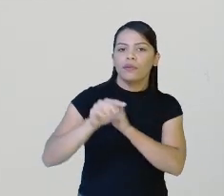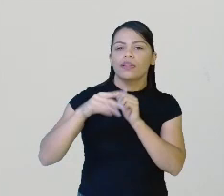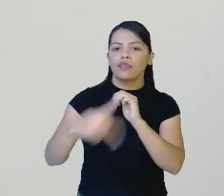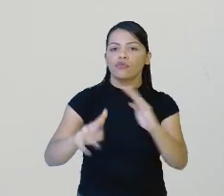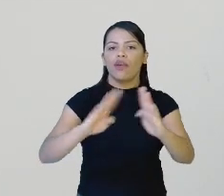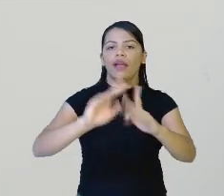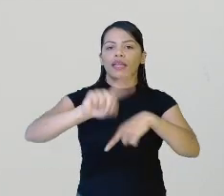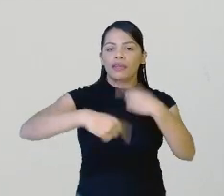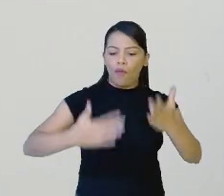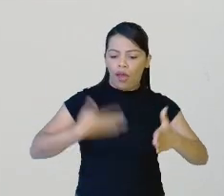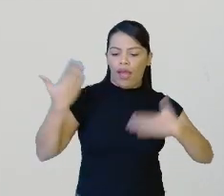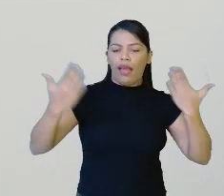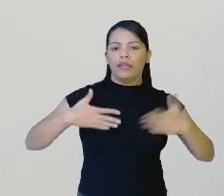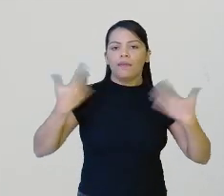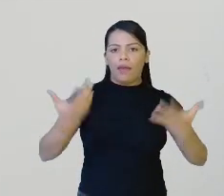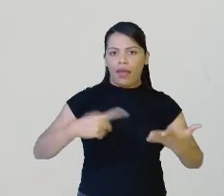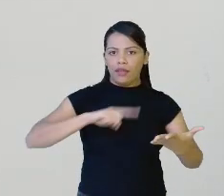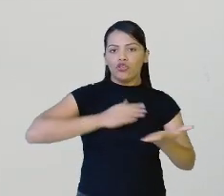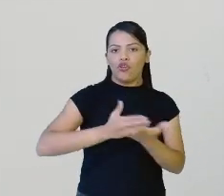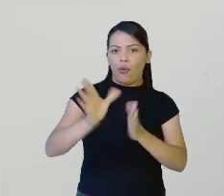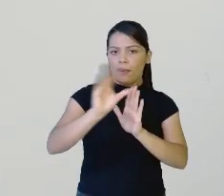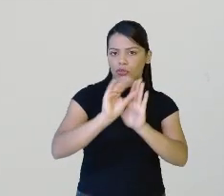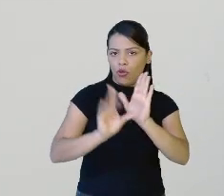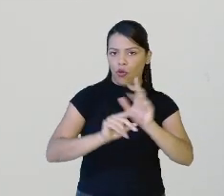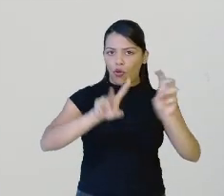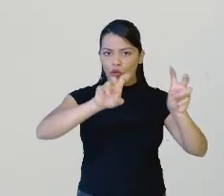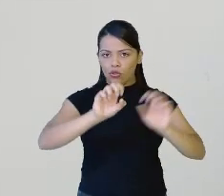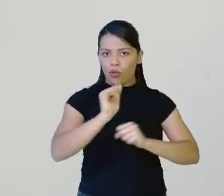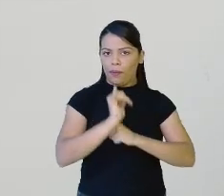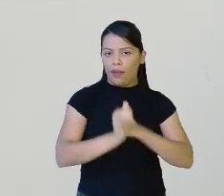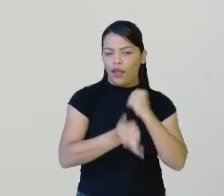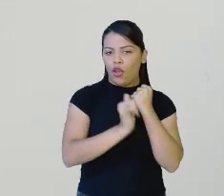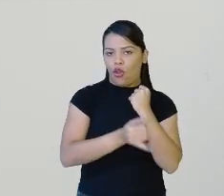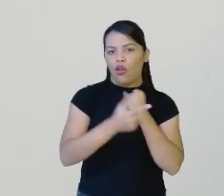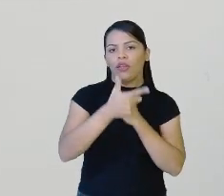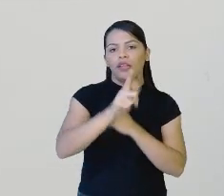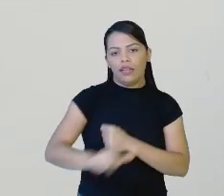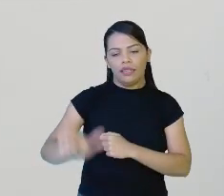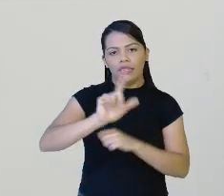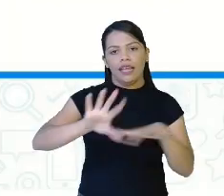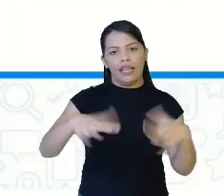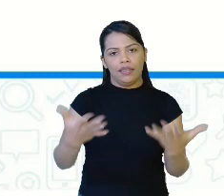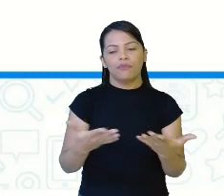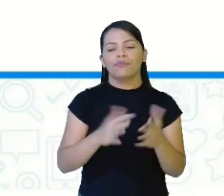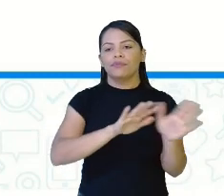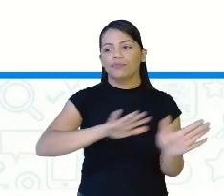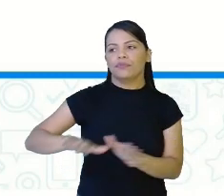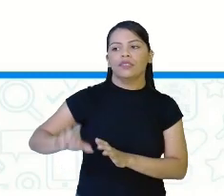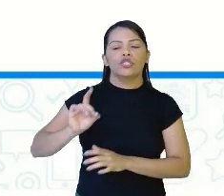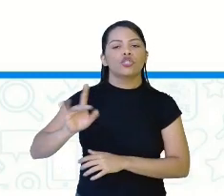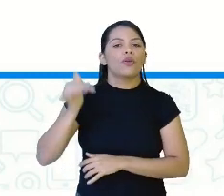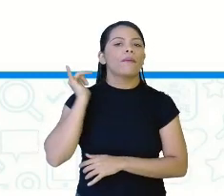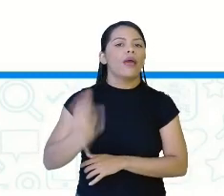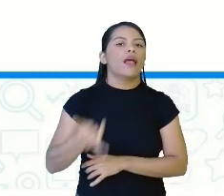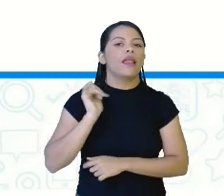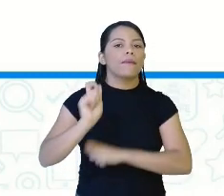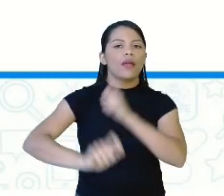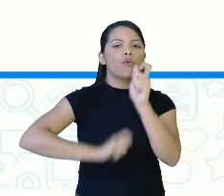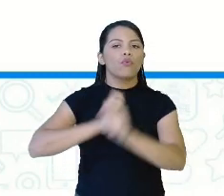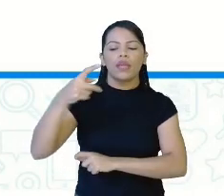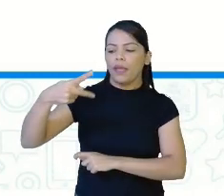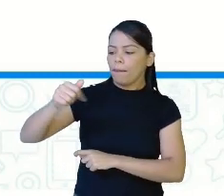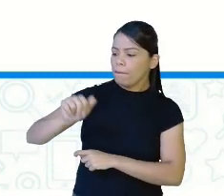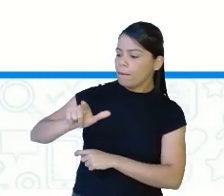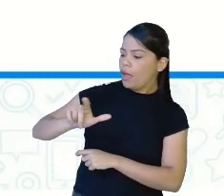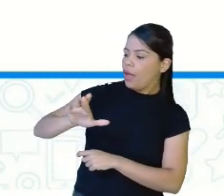animada, nós começamos o conteúdo de crônicas literárias. Vamos lá? Só para lembrar, parlendas são aqueles